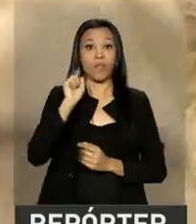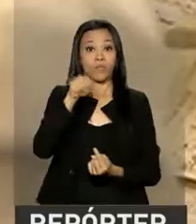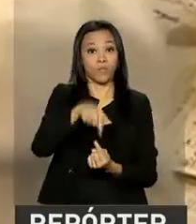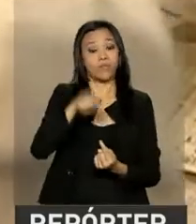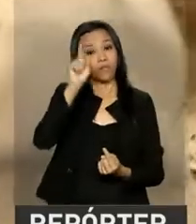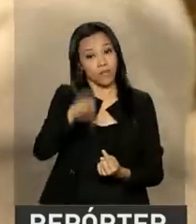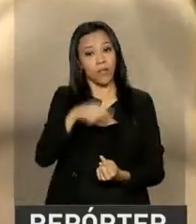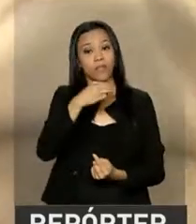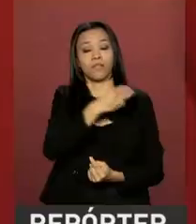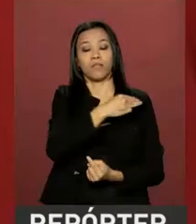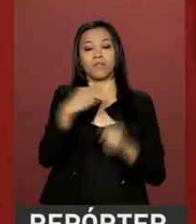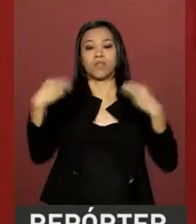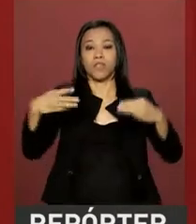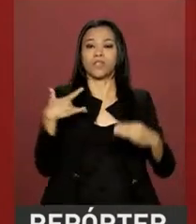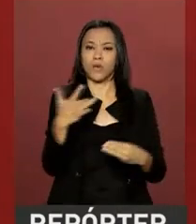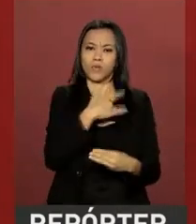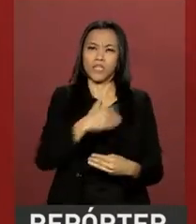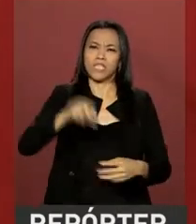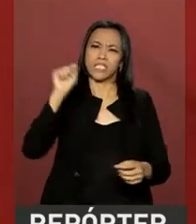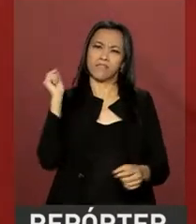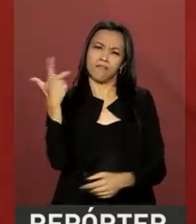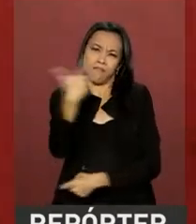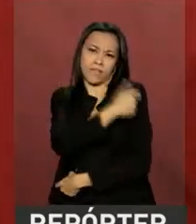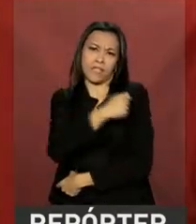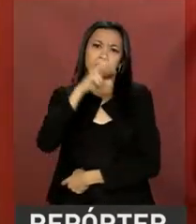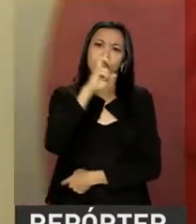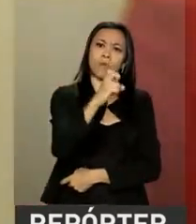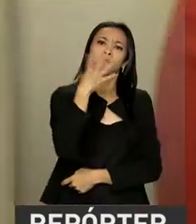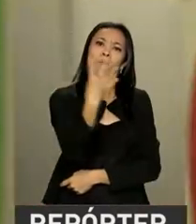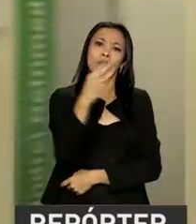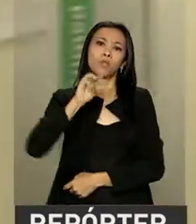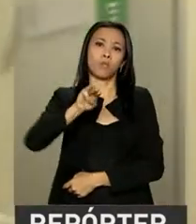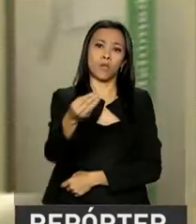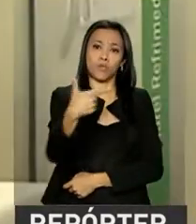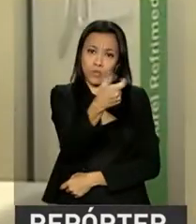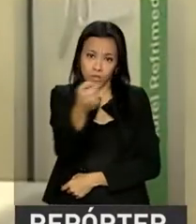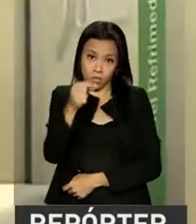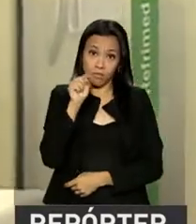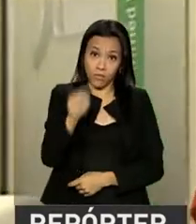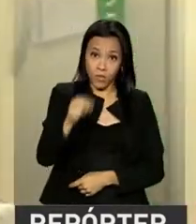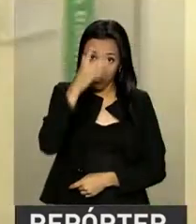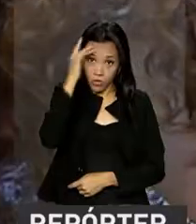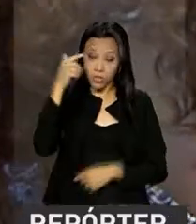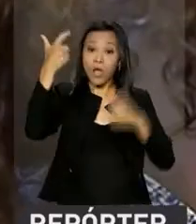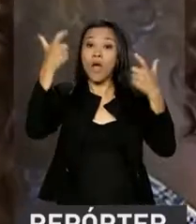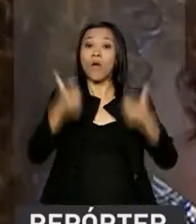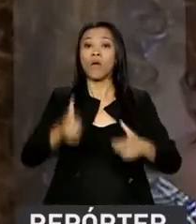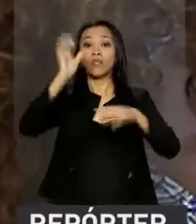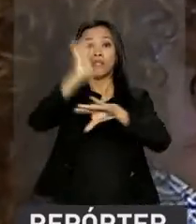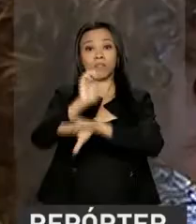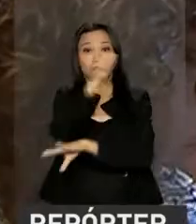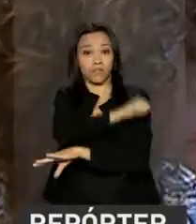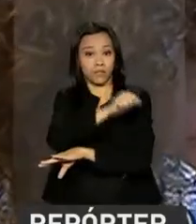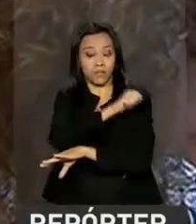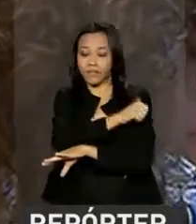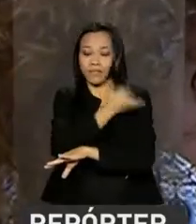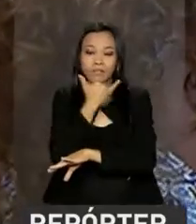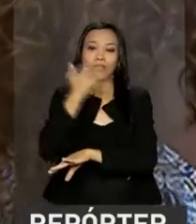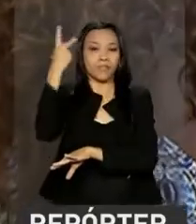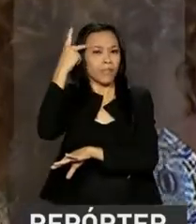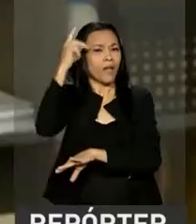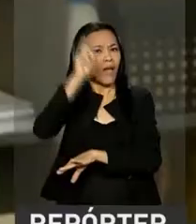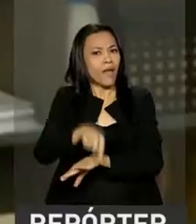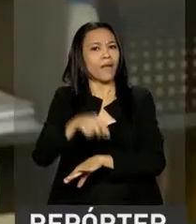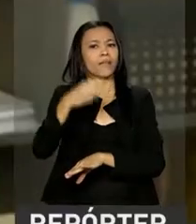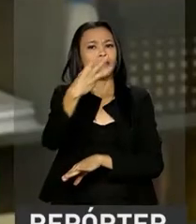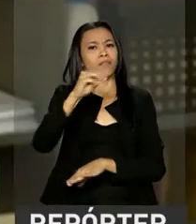em todo o país 54 milhões e 200 mil pessoas a meta na cidade de são paulo é chegar a 3 milhões e 400